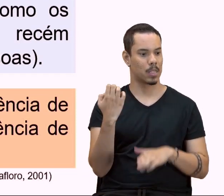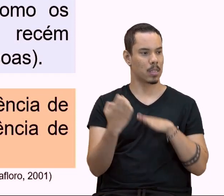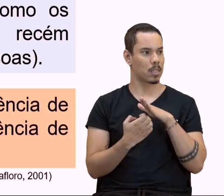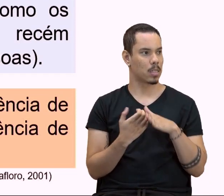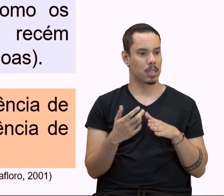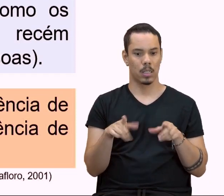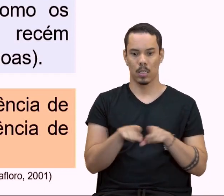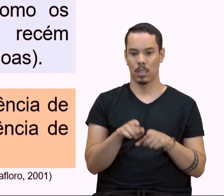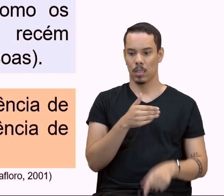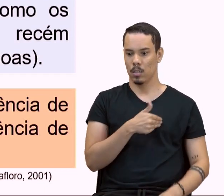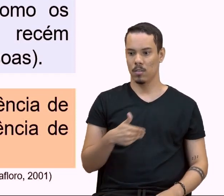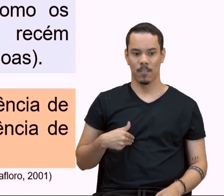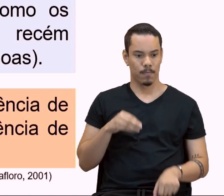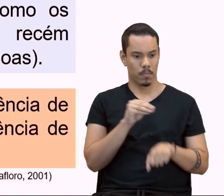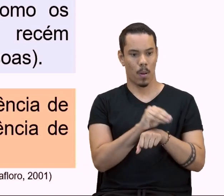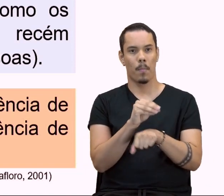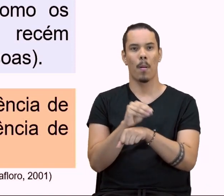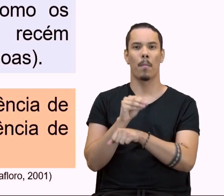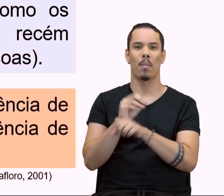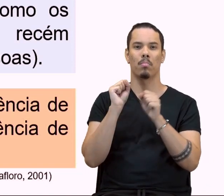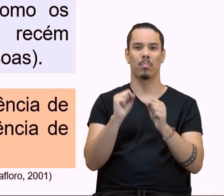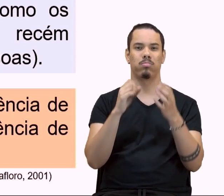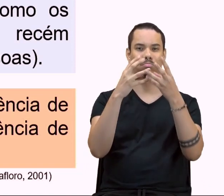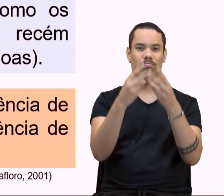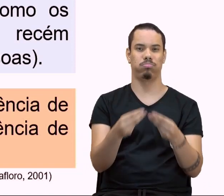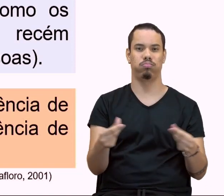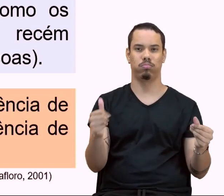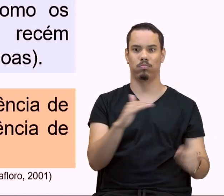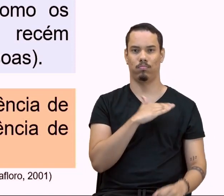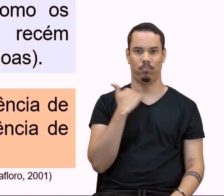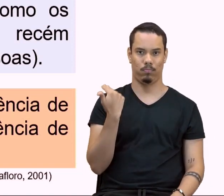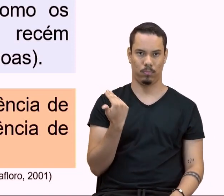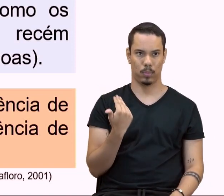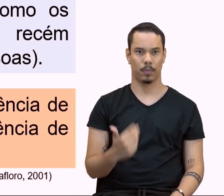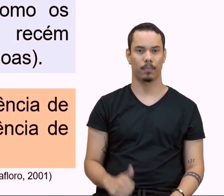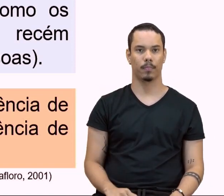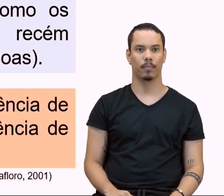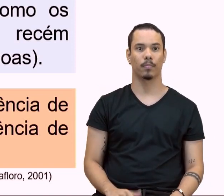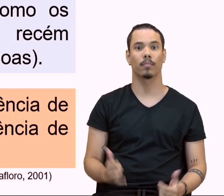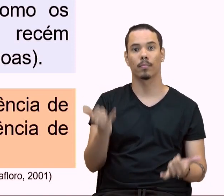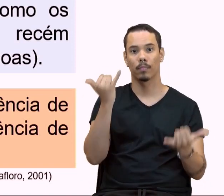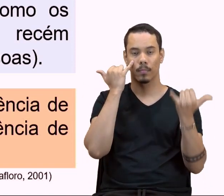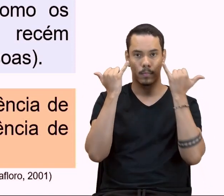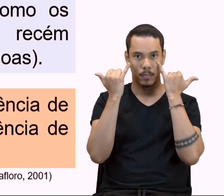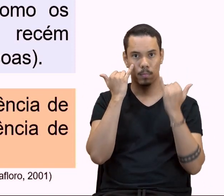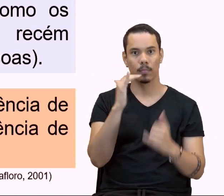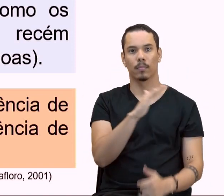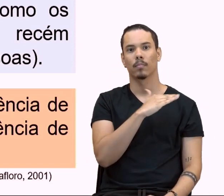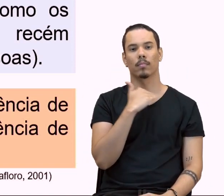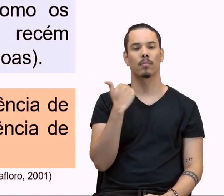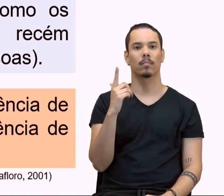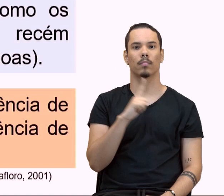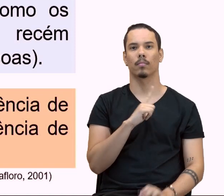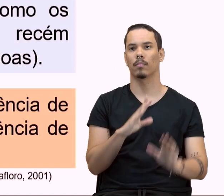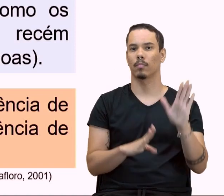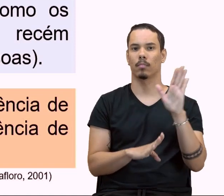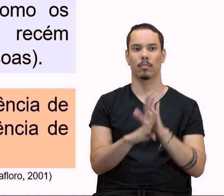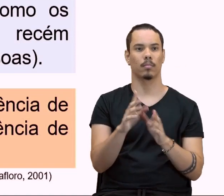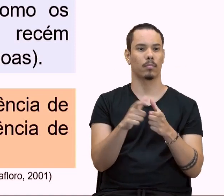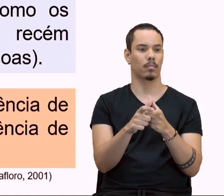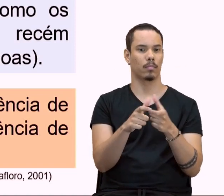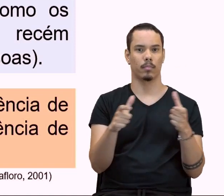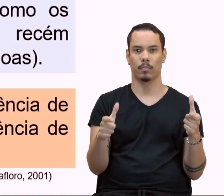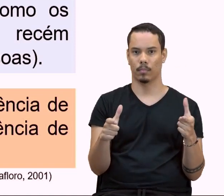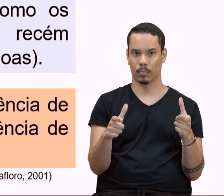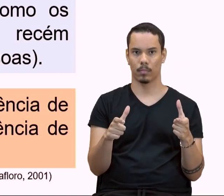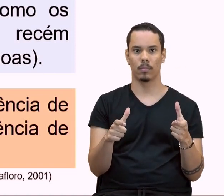esses povos podem sumir. Com certeza, né? Os dados de mortalidade indicam alta incidência de óbitos em